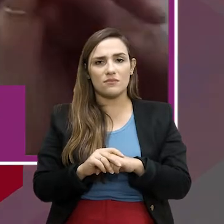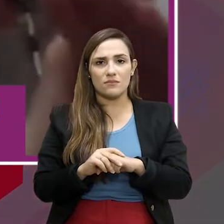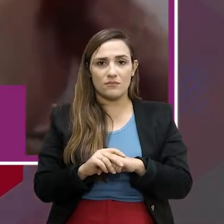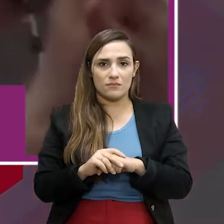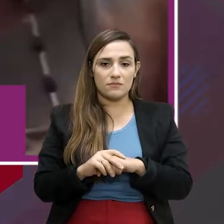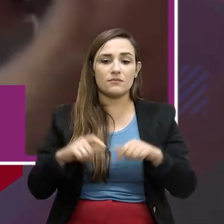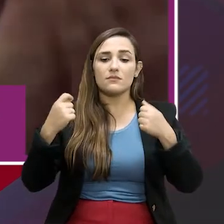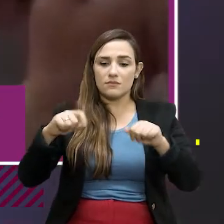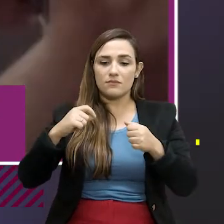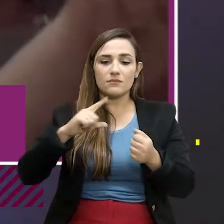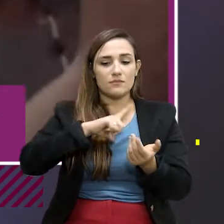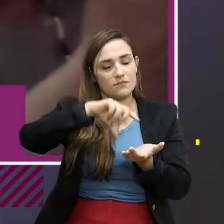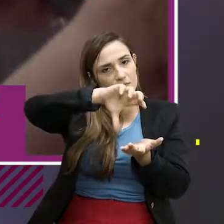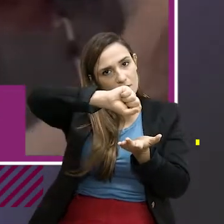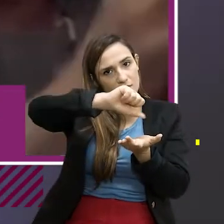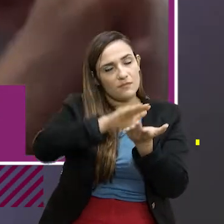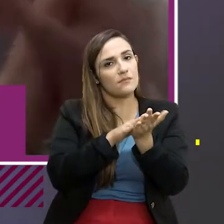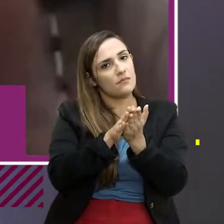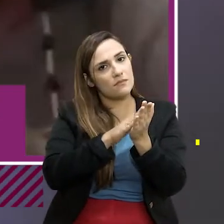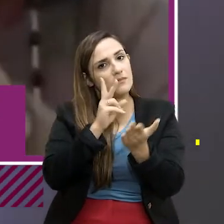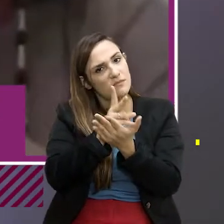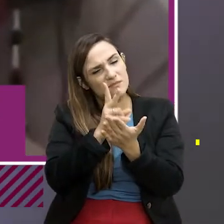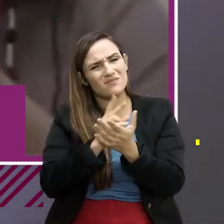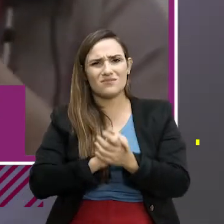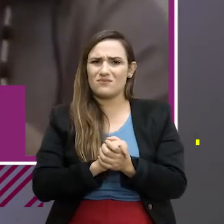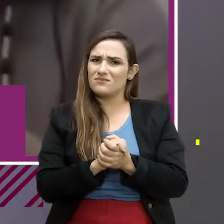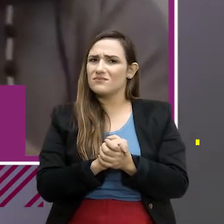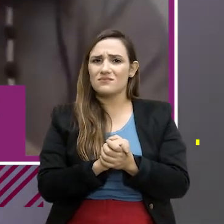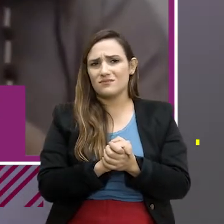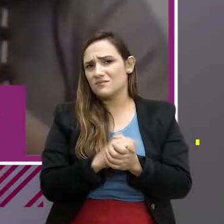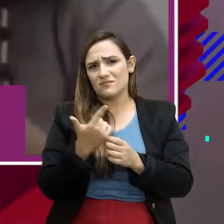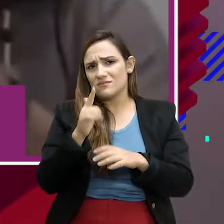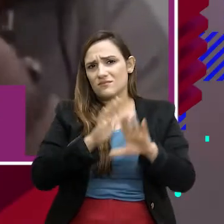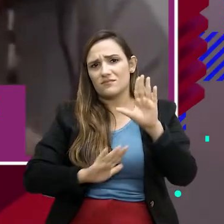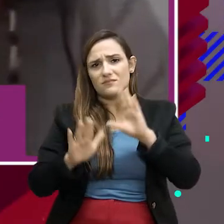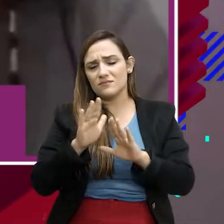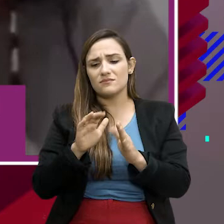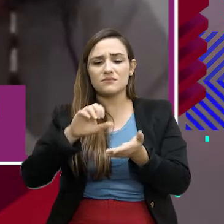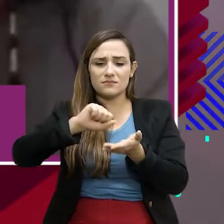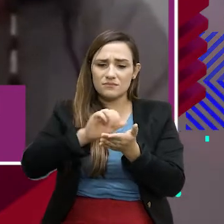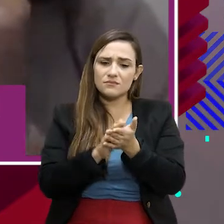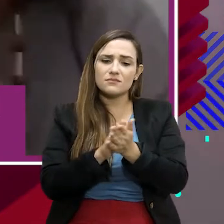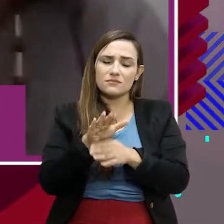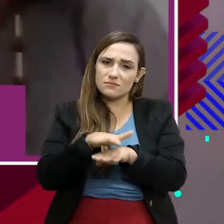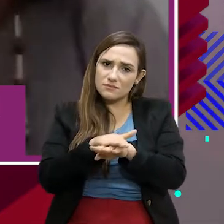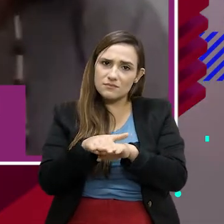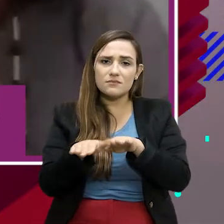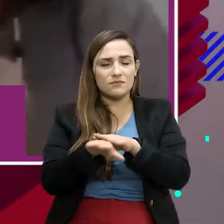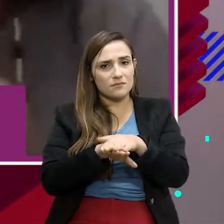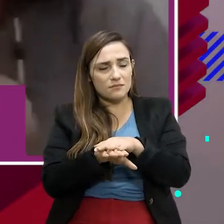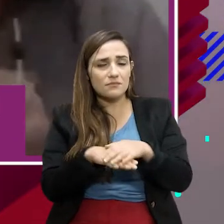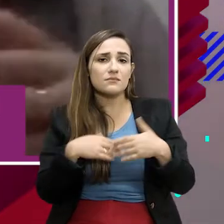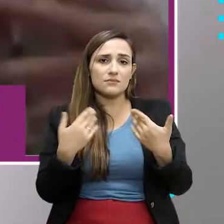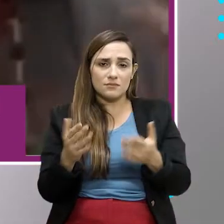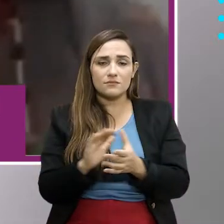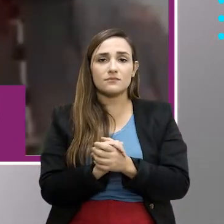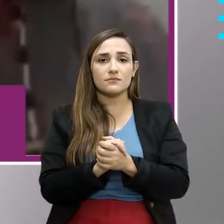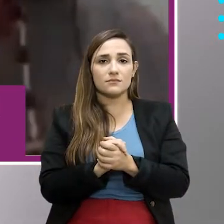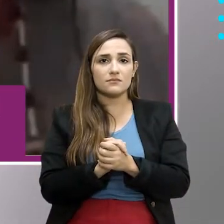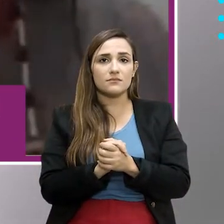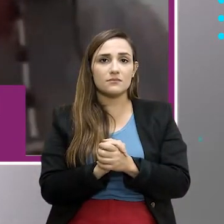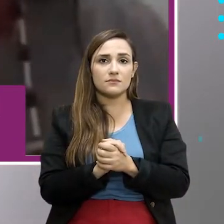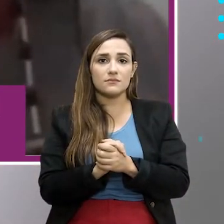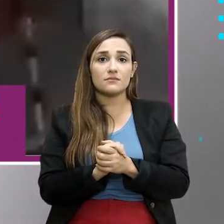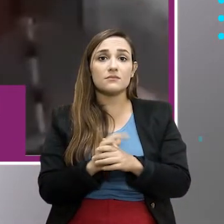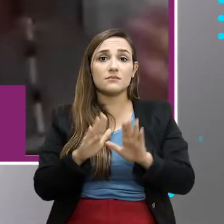maneiradinha, né? Eu achei então, também. O jeito de fazer, né, a gente passa, não tem segredo, né? A gente passa na mão toda e esse é